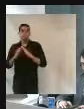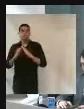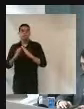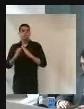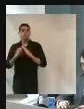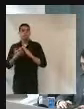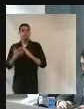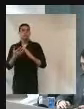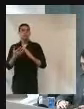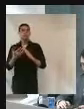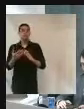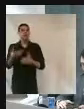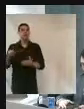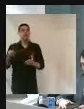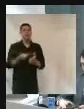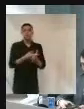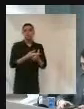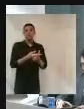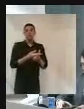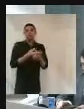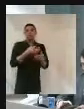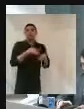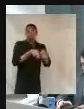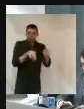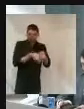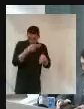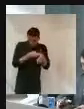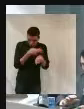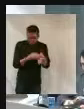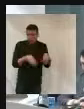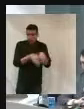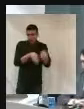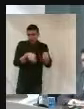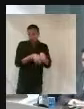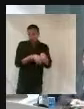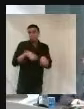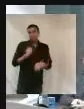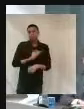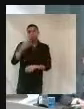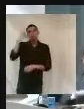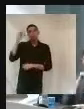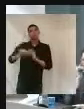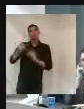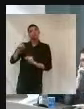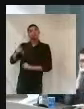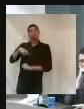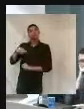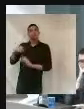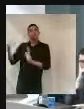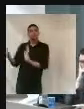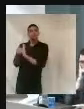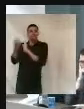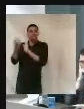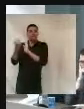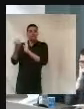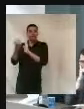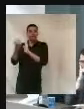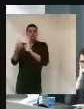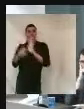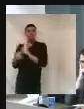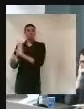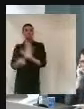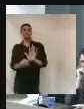areia proveniente de pó de vidro, de reciclados, né? de resíduo vidro,